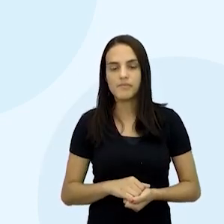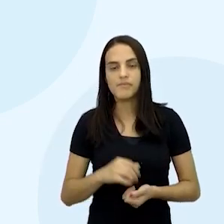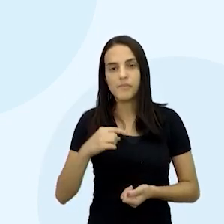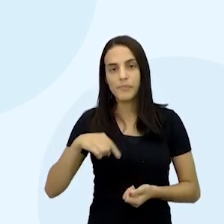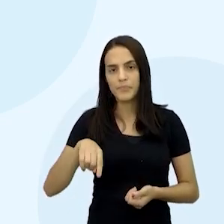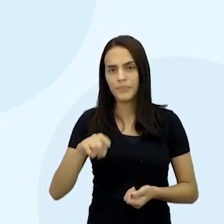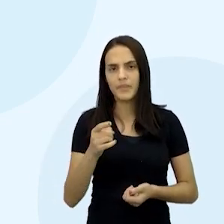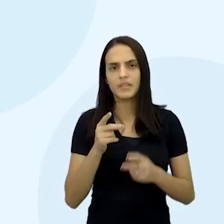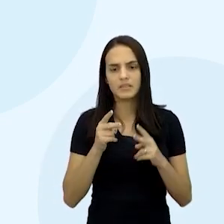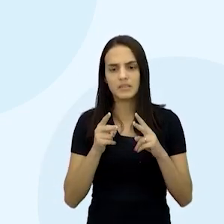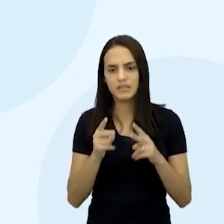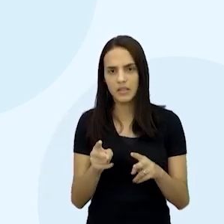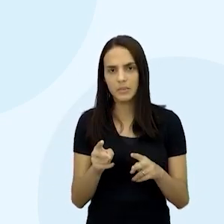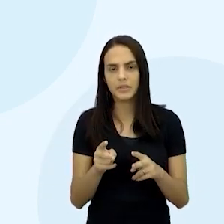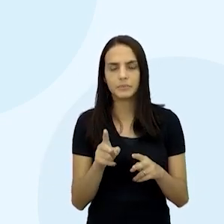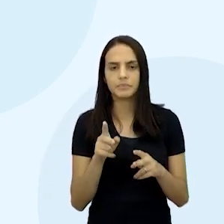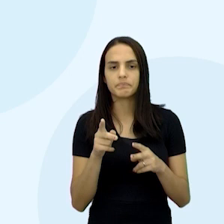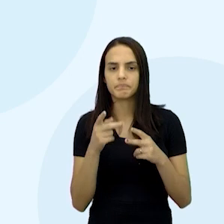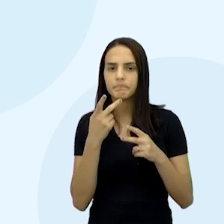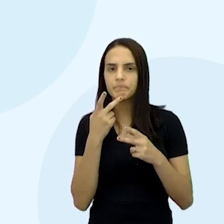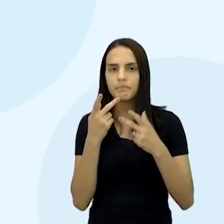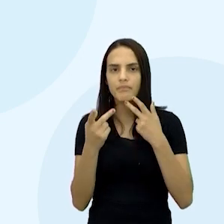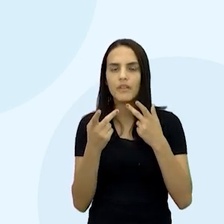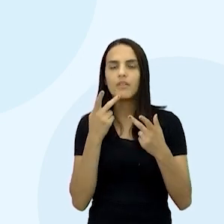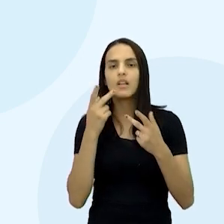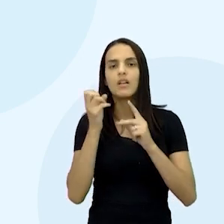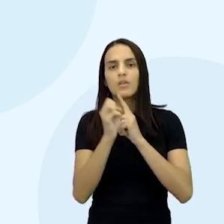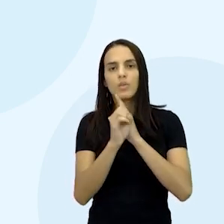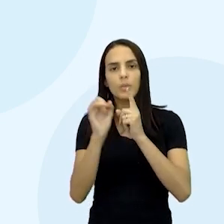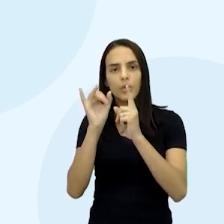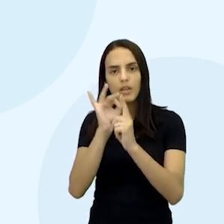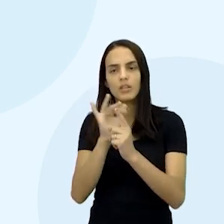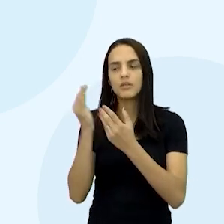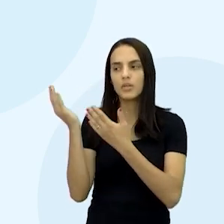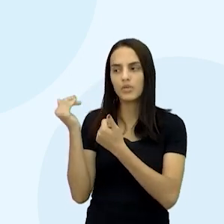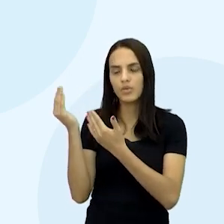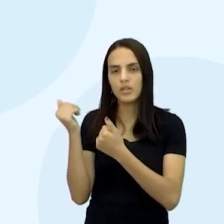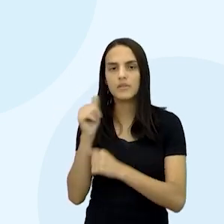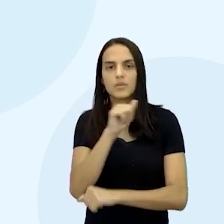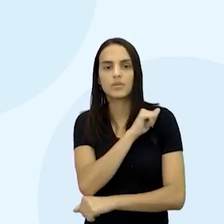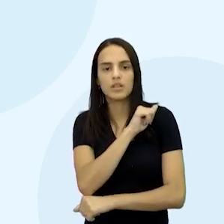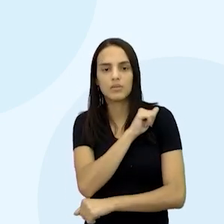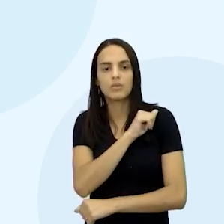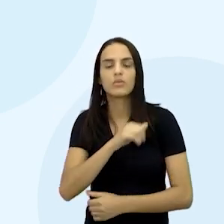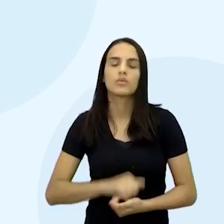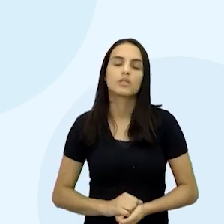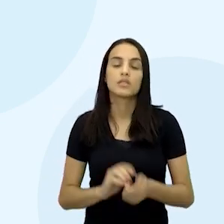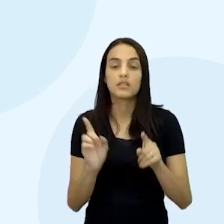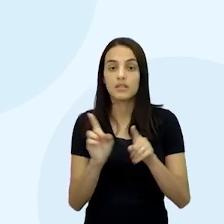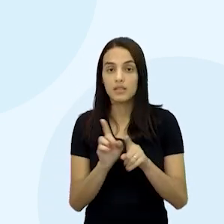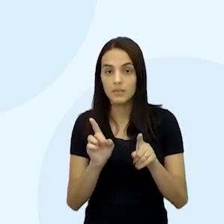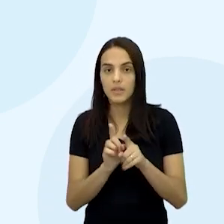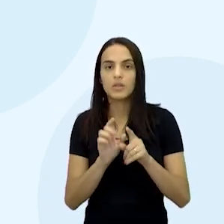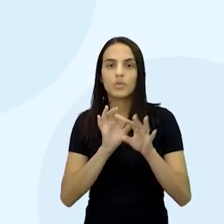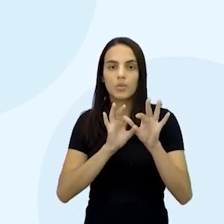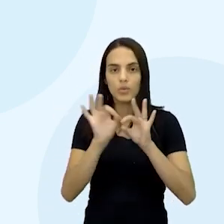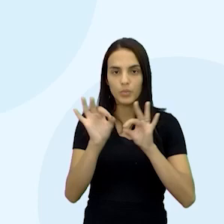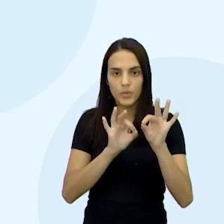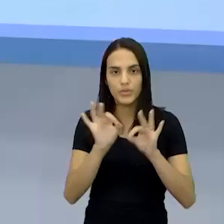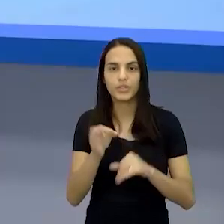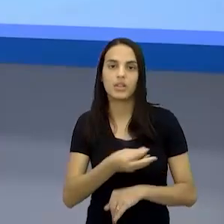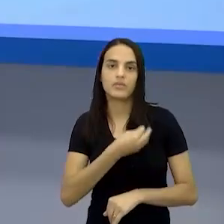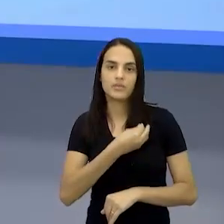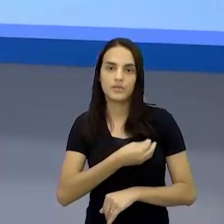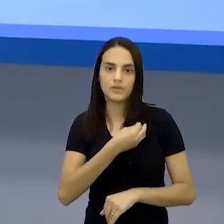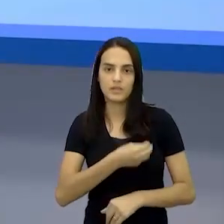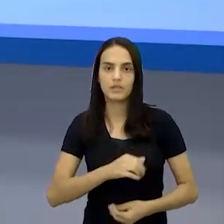gente sempre vai estar falando do protagonismo juvenil dos alunos e também do projeto de